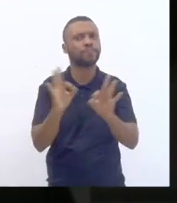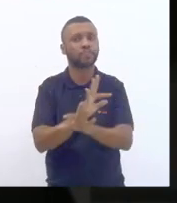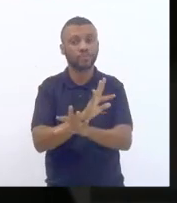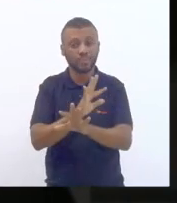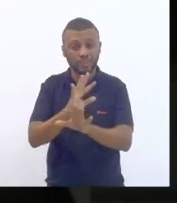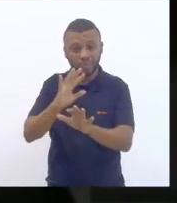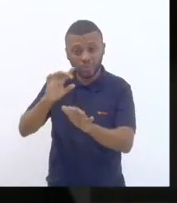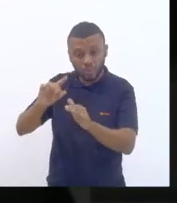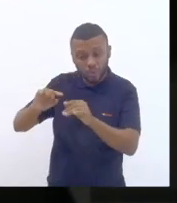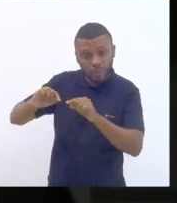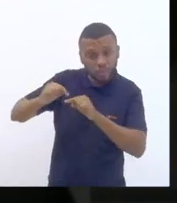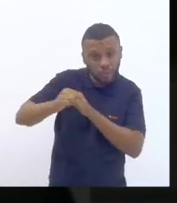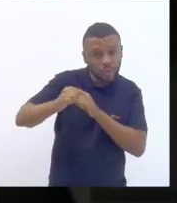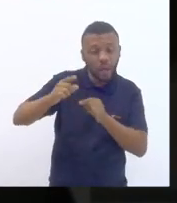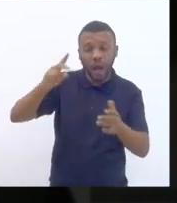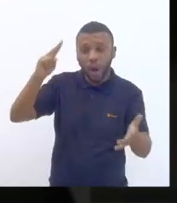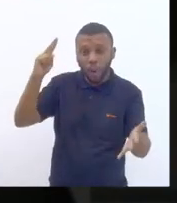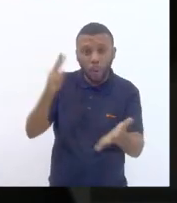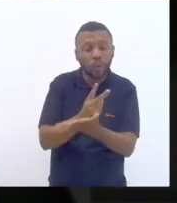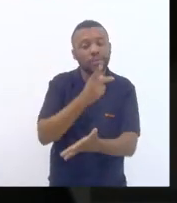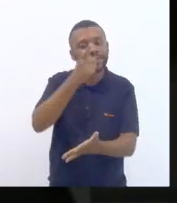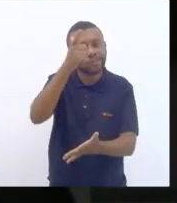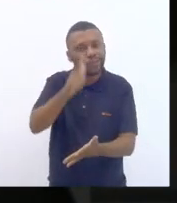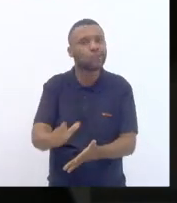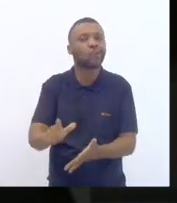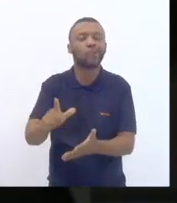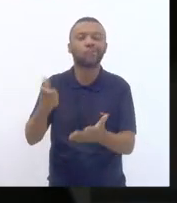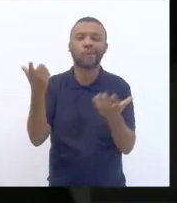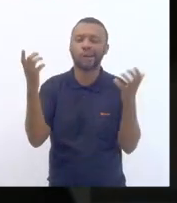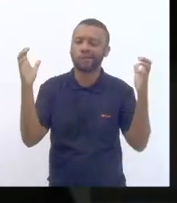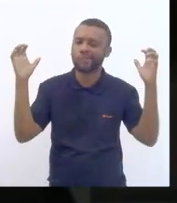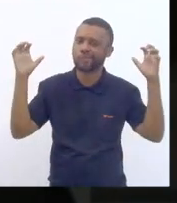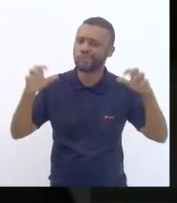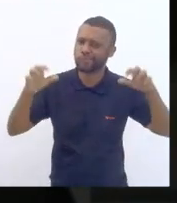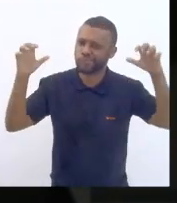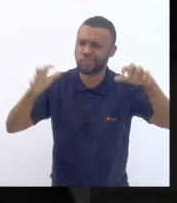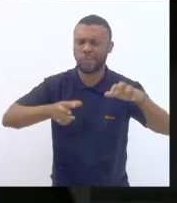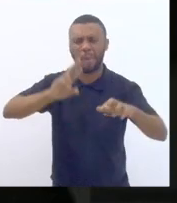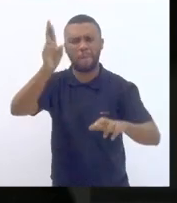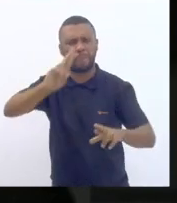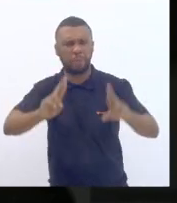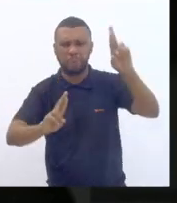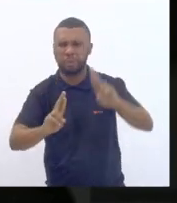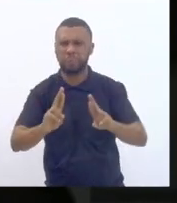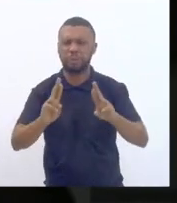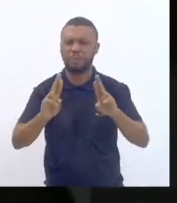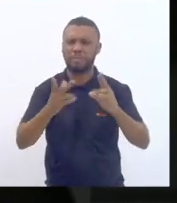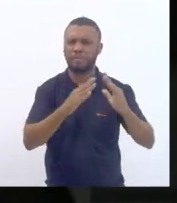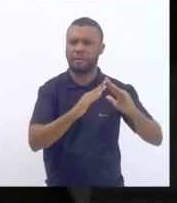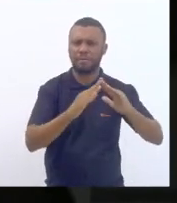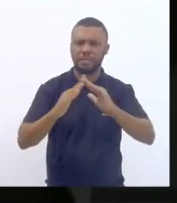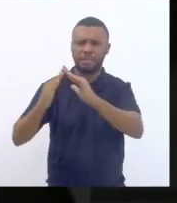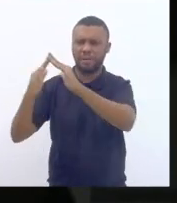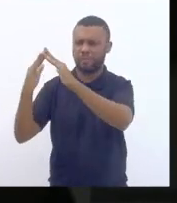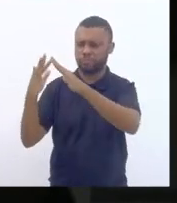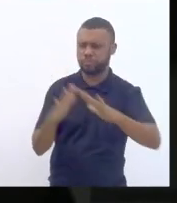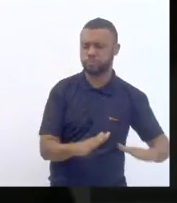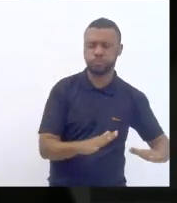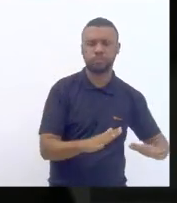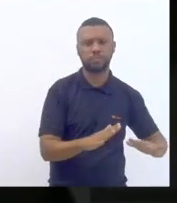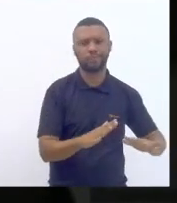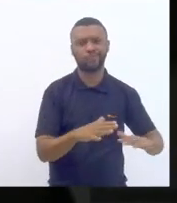primeira catástrofe perdeu tudo até perder a própria vida se a área é de risco decretada pela prefeitura